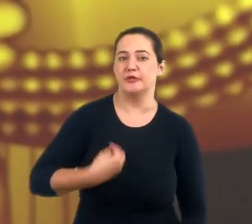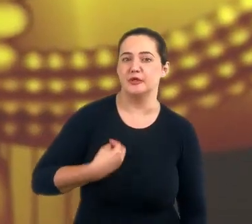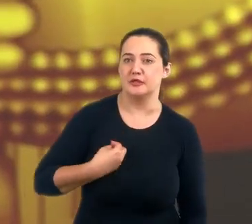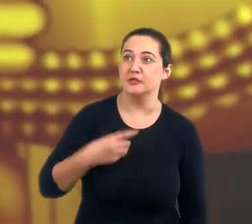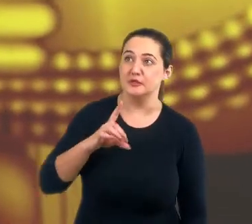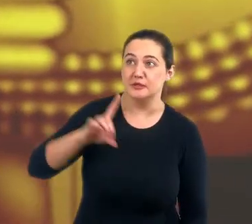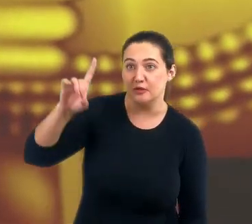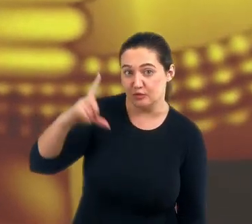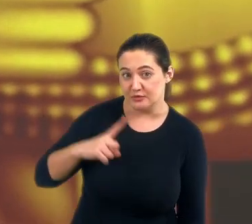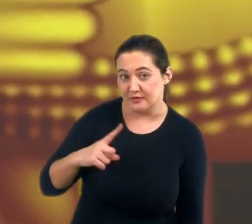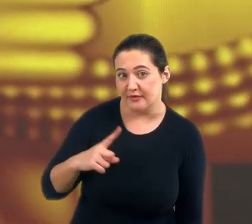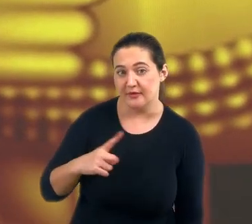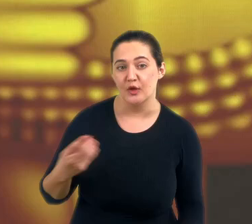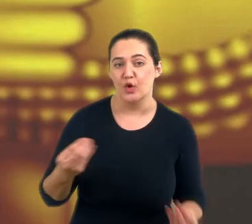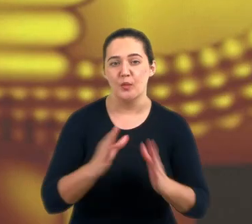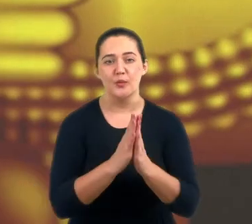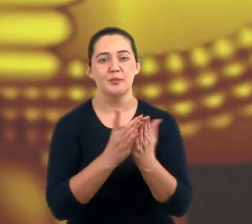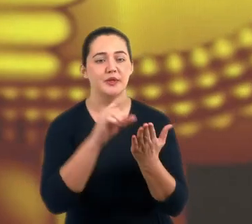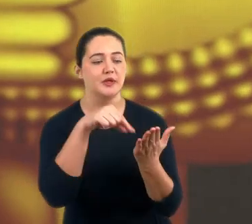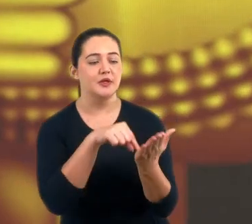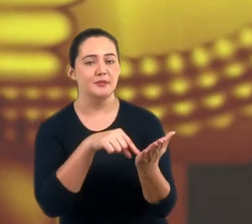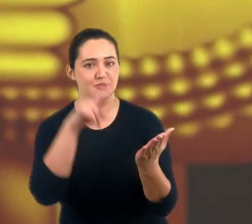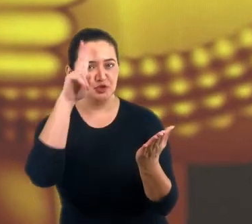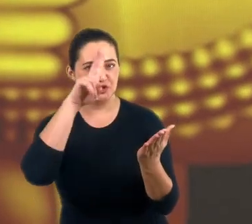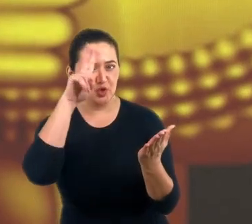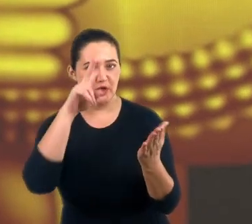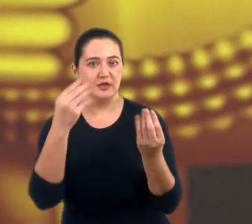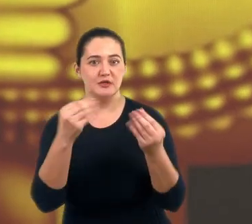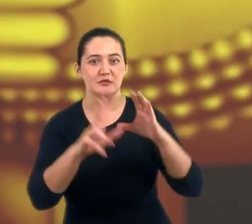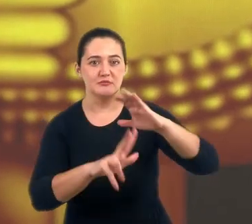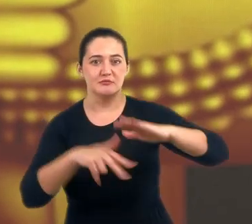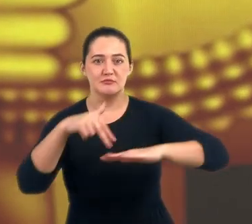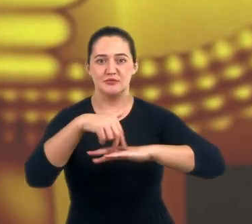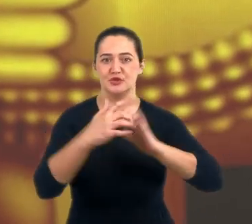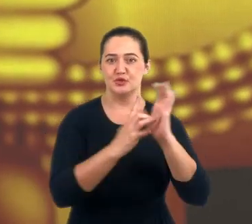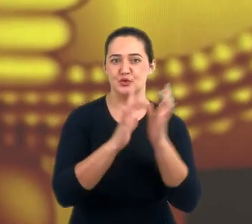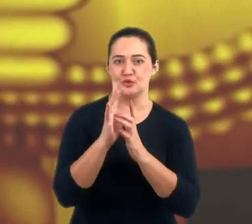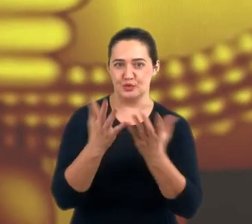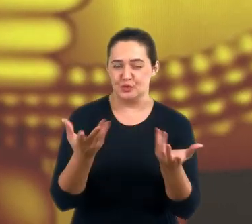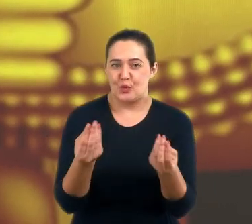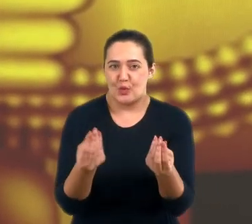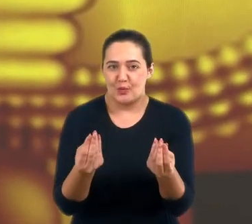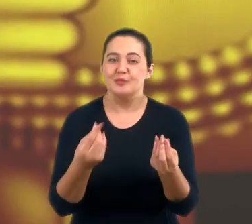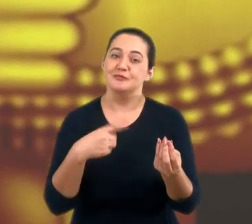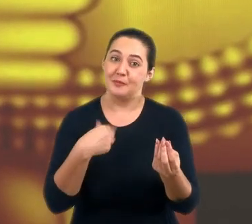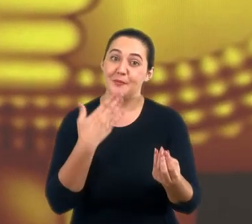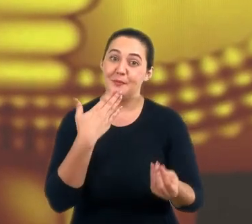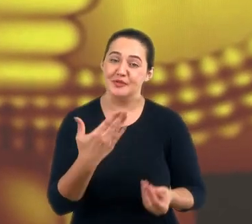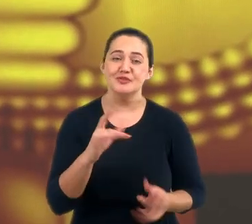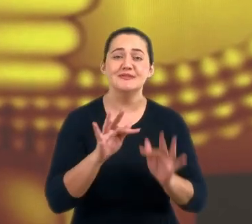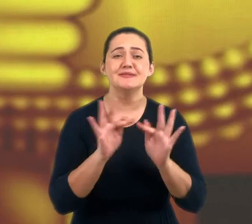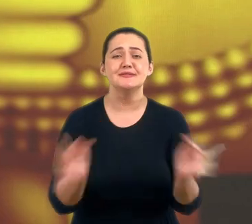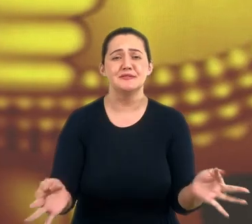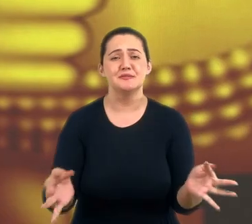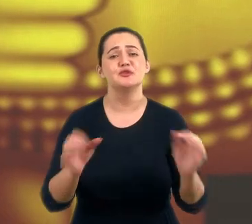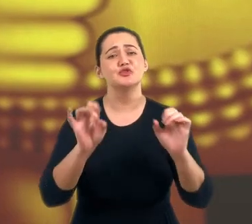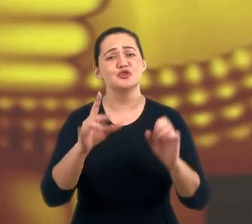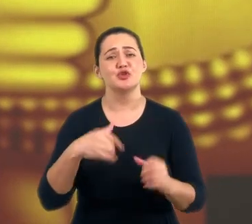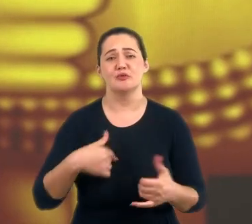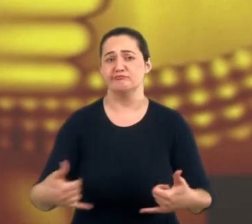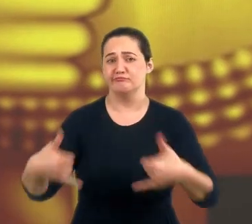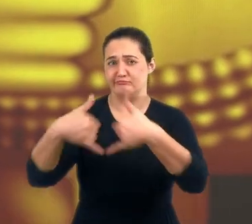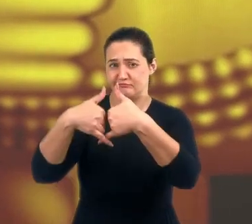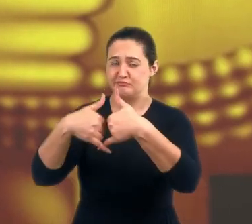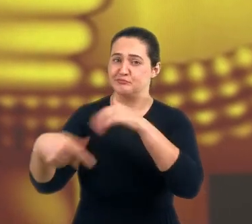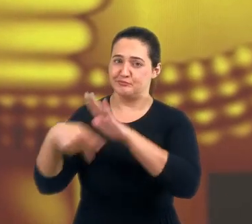sobre a existência de Deus, a veracidade da Bíblia, a veracidade histórica da ressurreição de Jesus e muito mais. Para pedir é simples, você pode